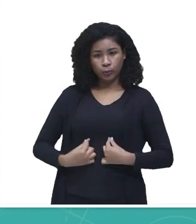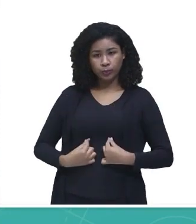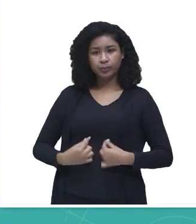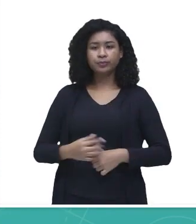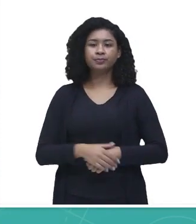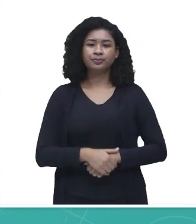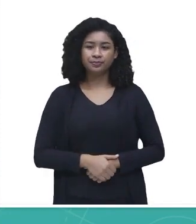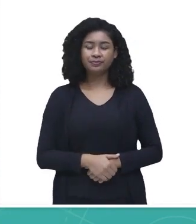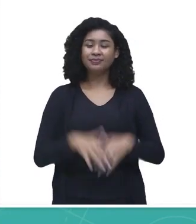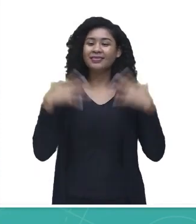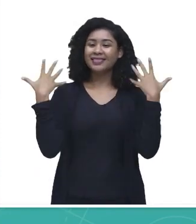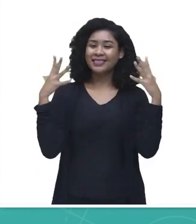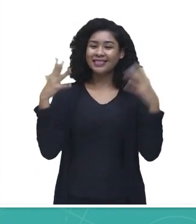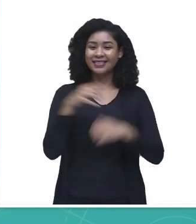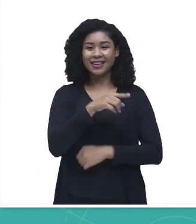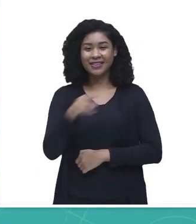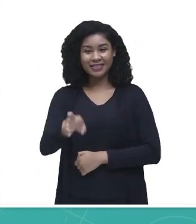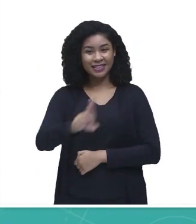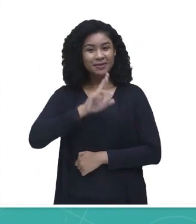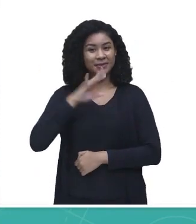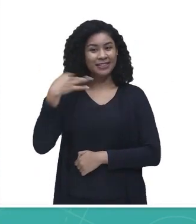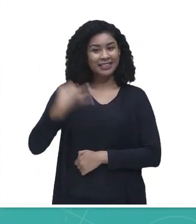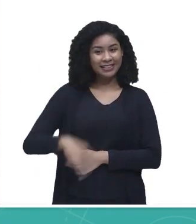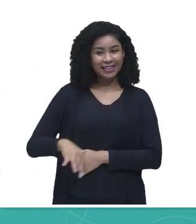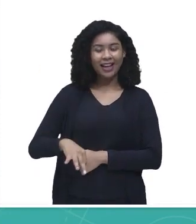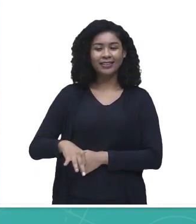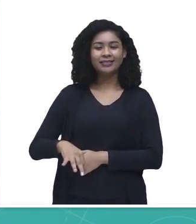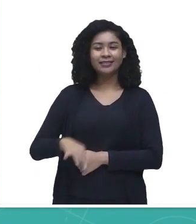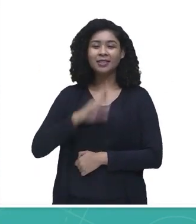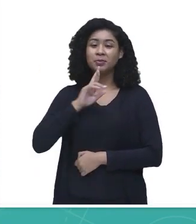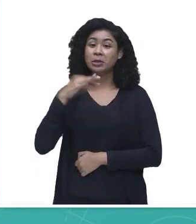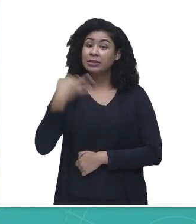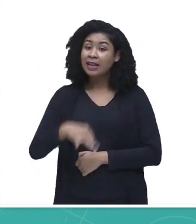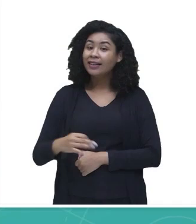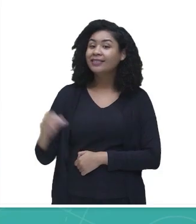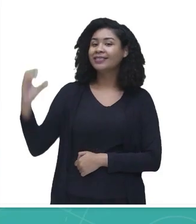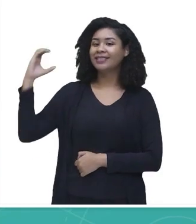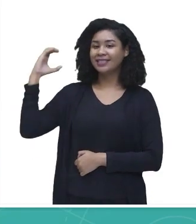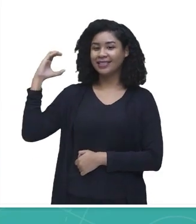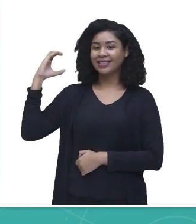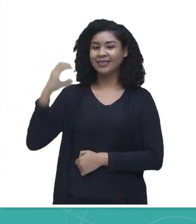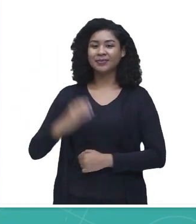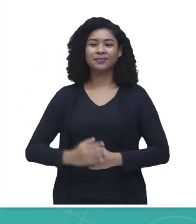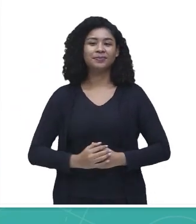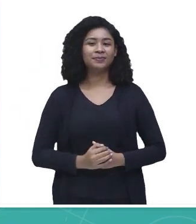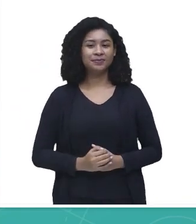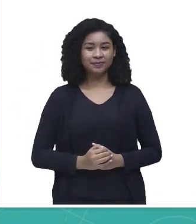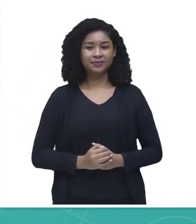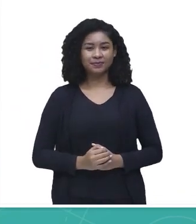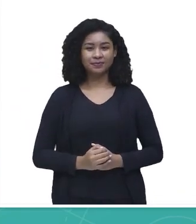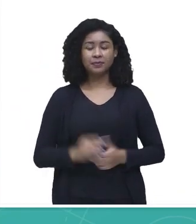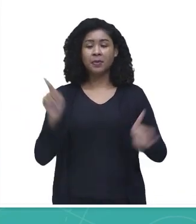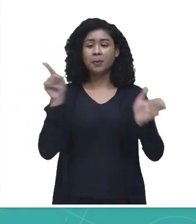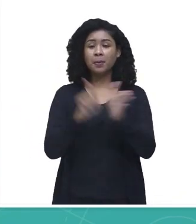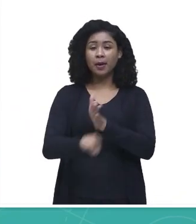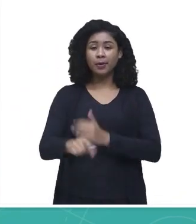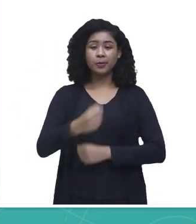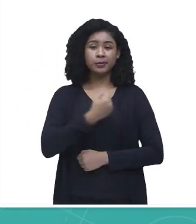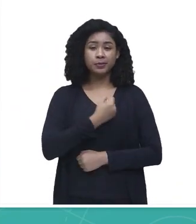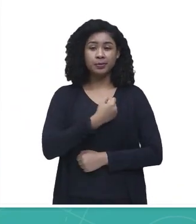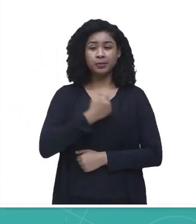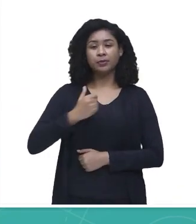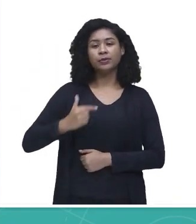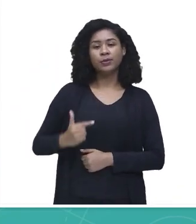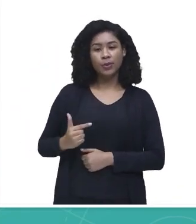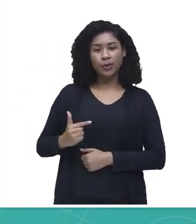Então, parabéns aí quem acertou, letra C, cutânea. Na segunda questão, a gente pediu